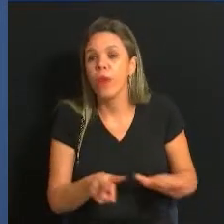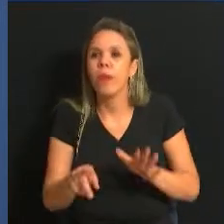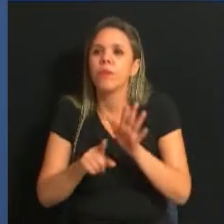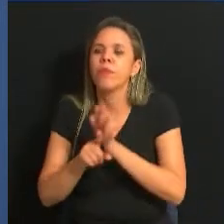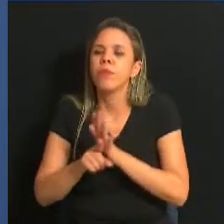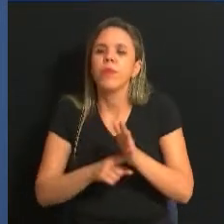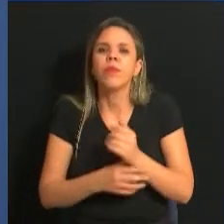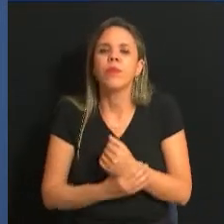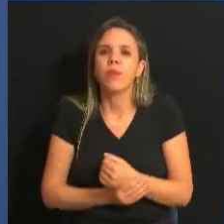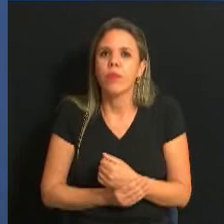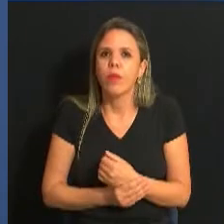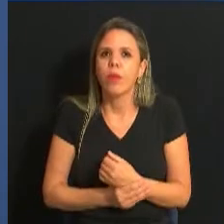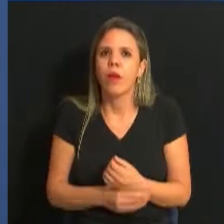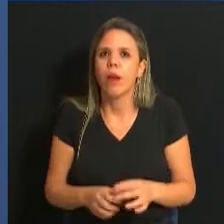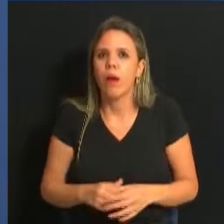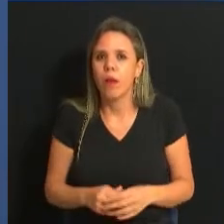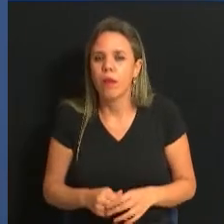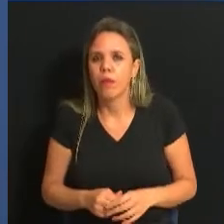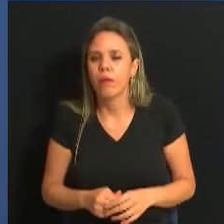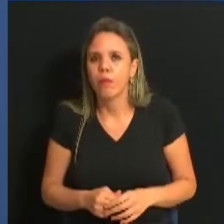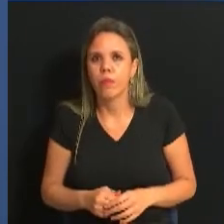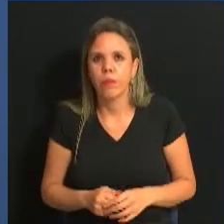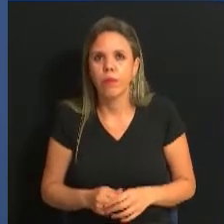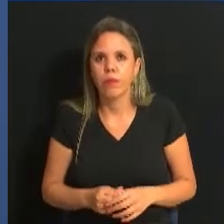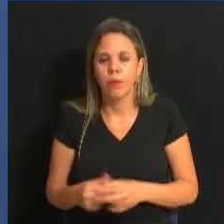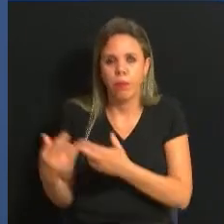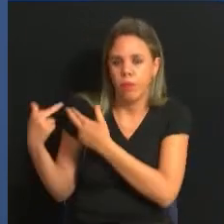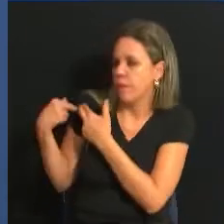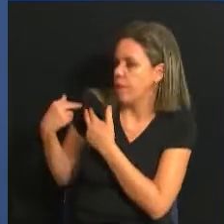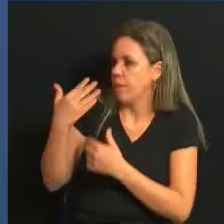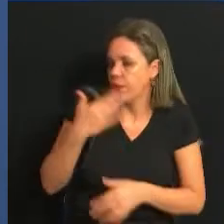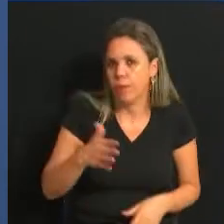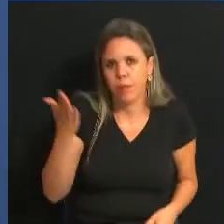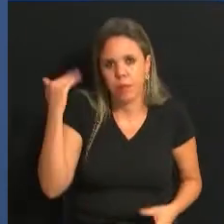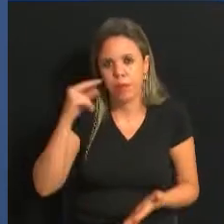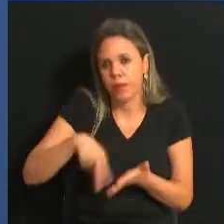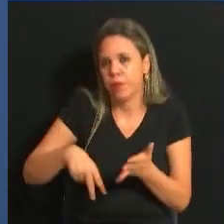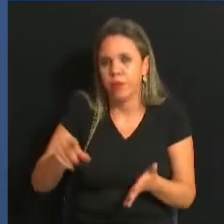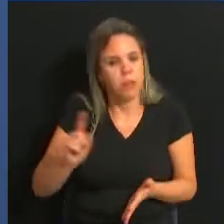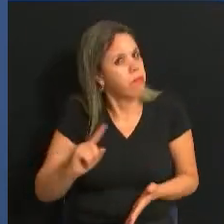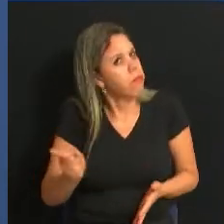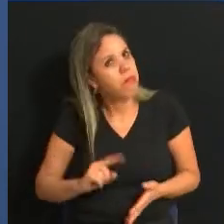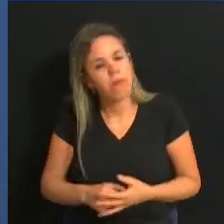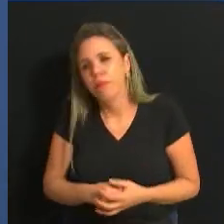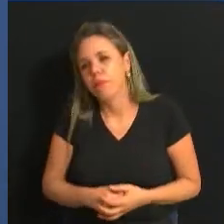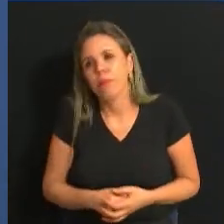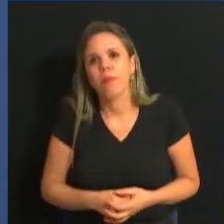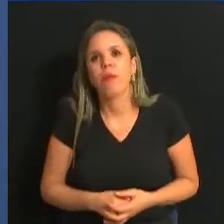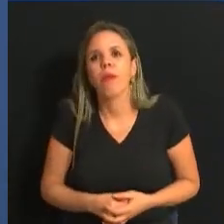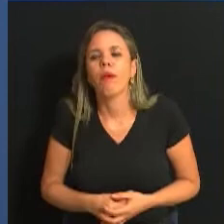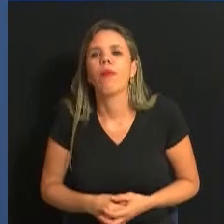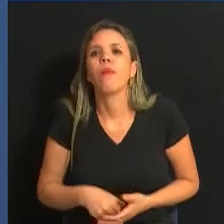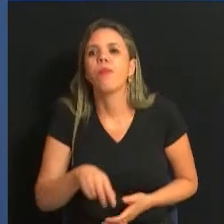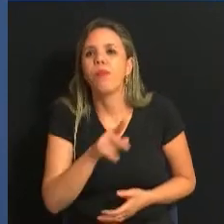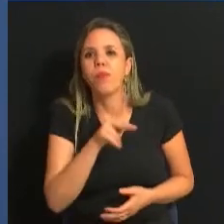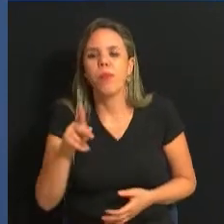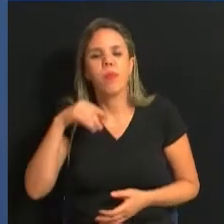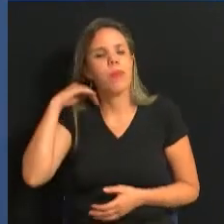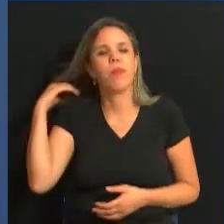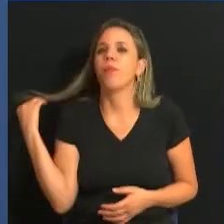aos pais ou responsáveis se a criança sabia ler ou não. E aí o presidente da